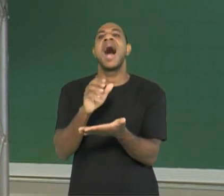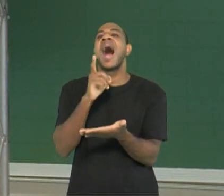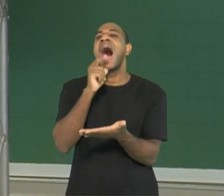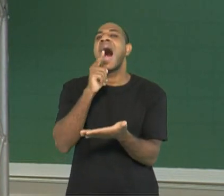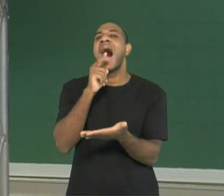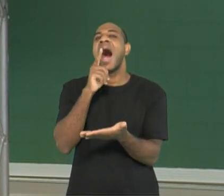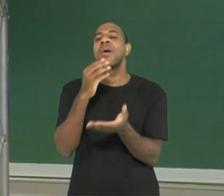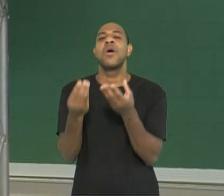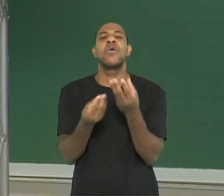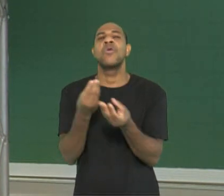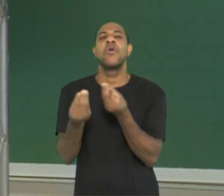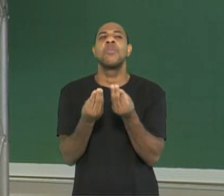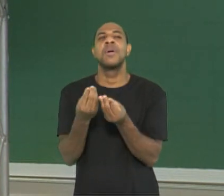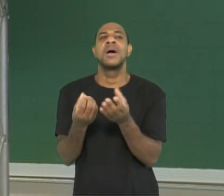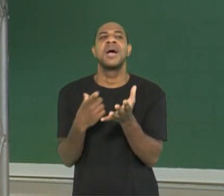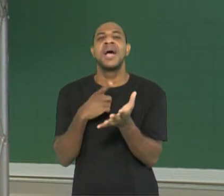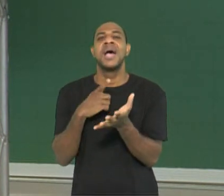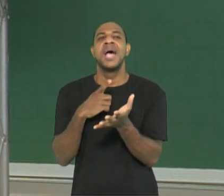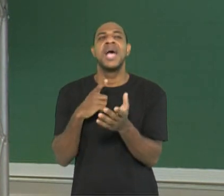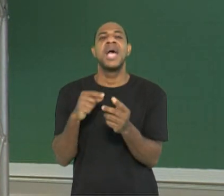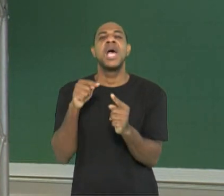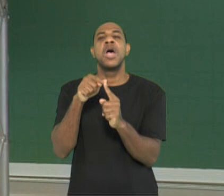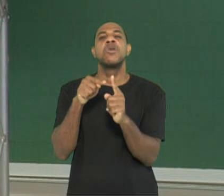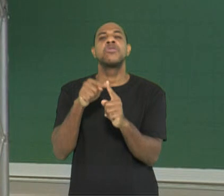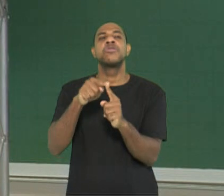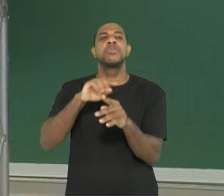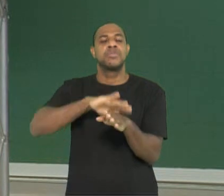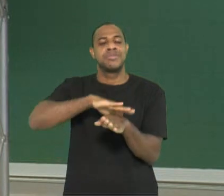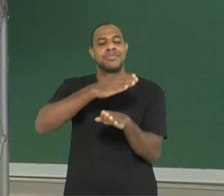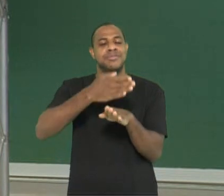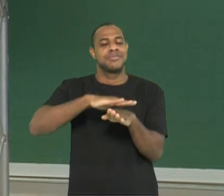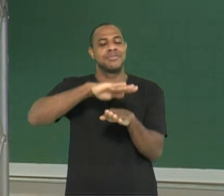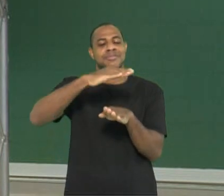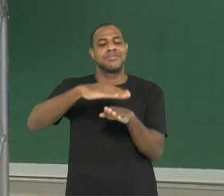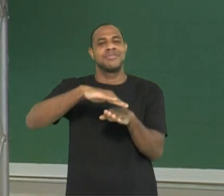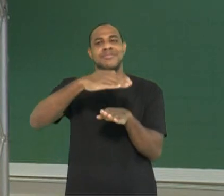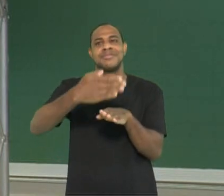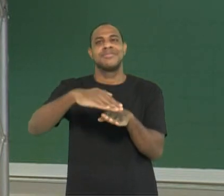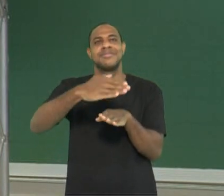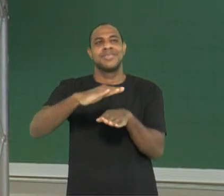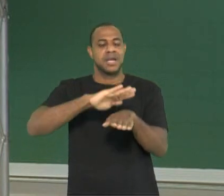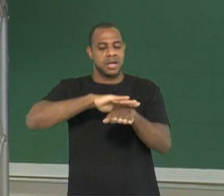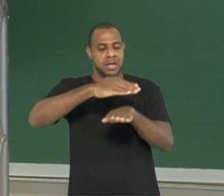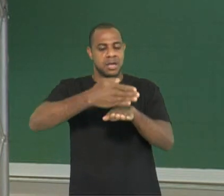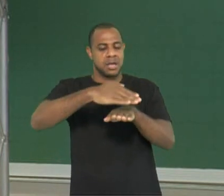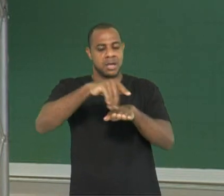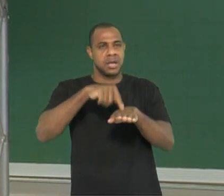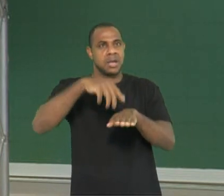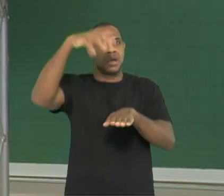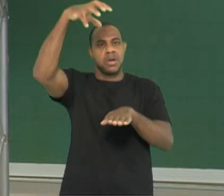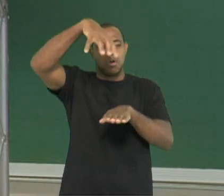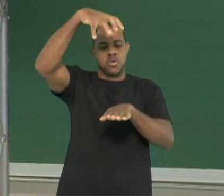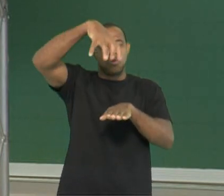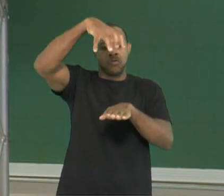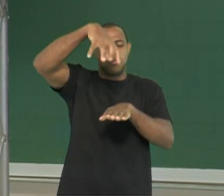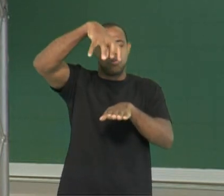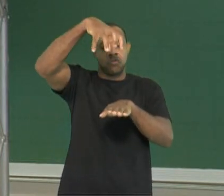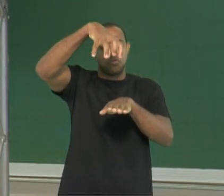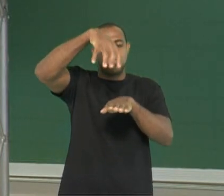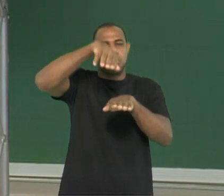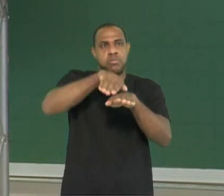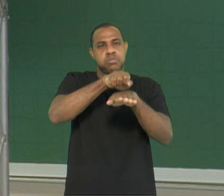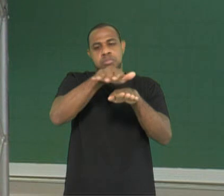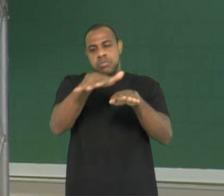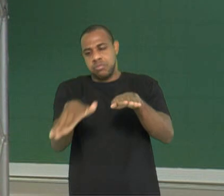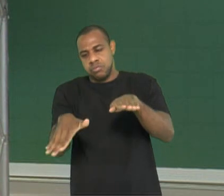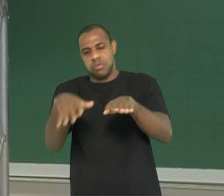divisores de água são essas formas de relevo as quais resultam na divisão da água. Então, conforme a água da chuva ela vai cair, uma parte